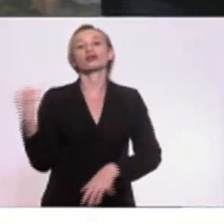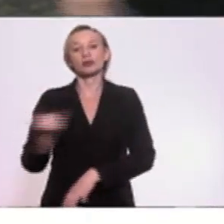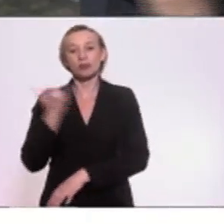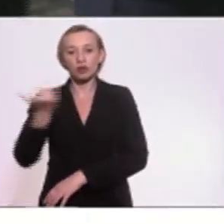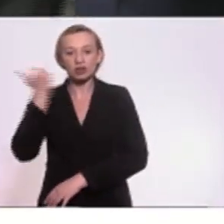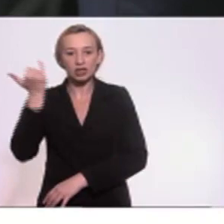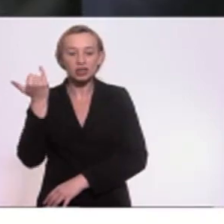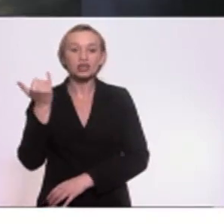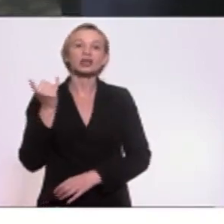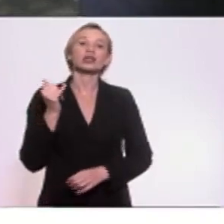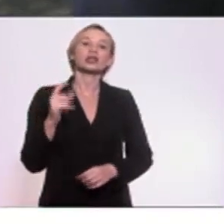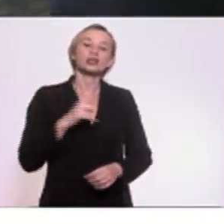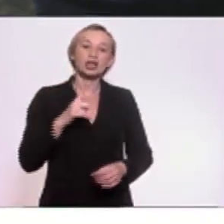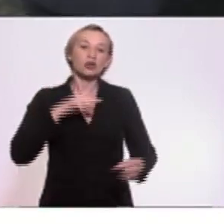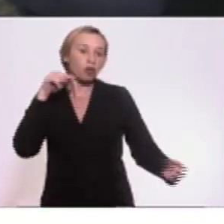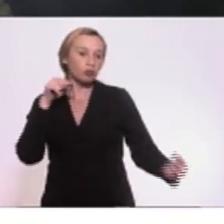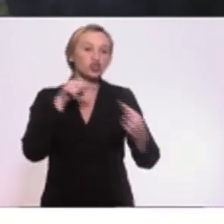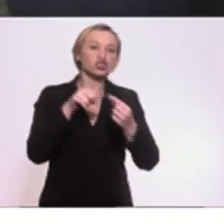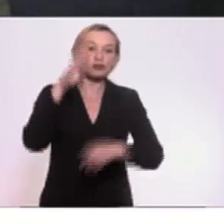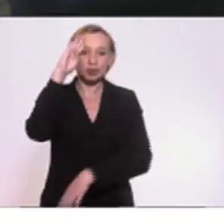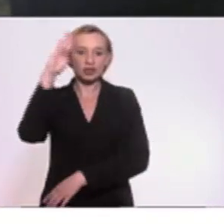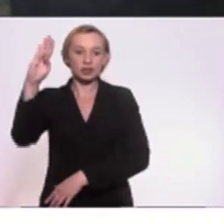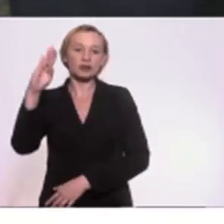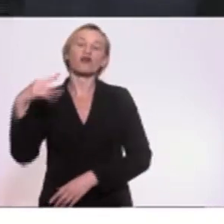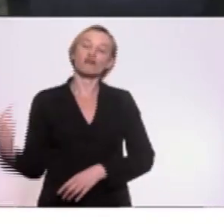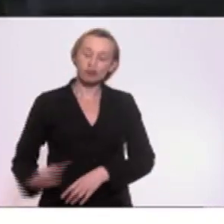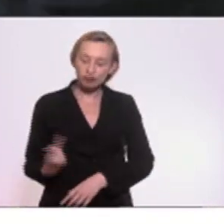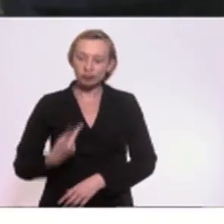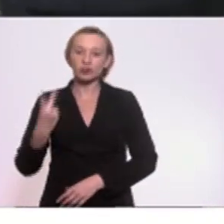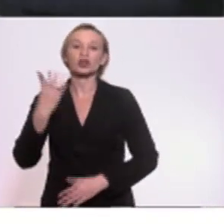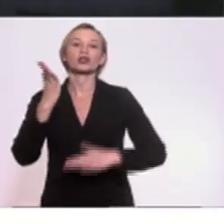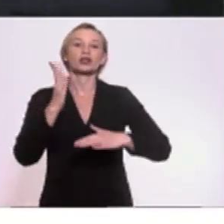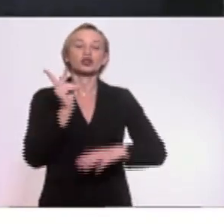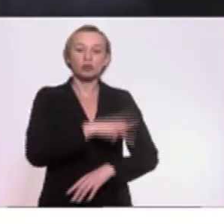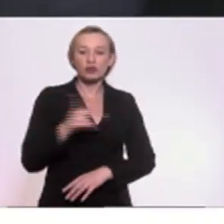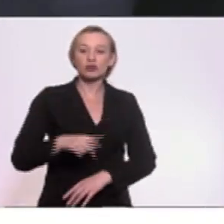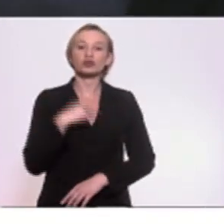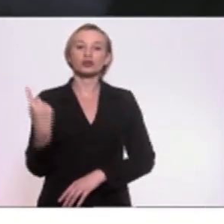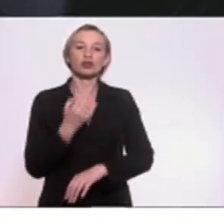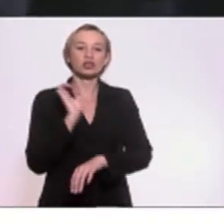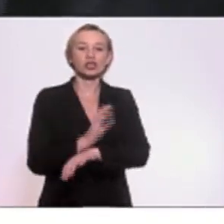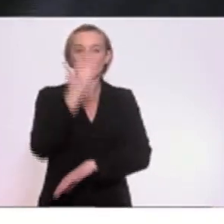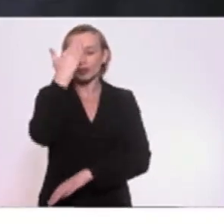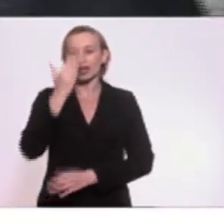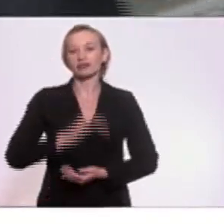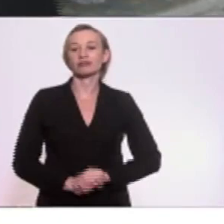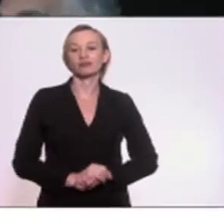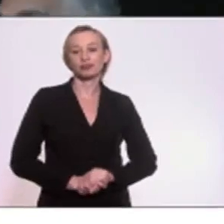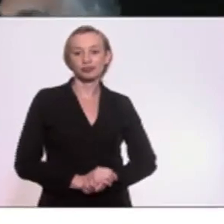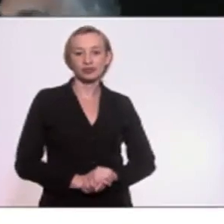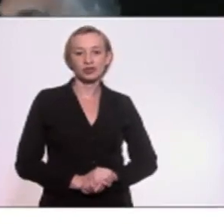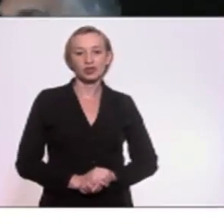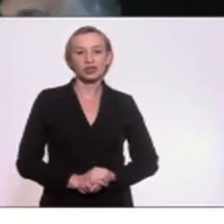importância e que tem como objetivo principal valorizar os professores do nosso Estado. Muito obrigado.